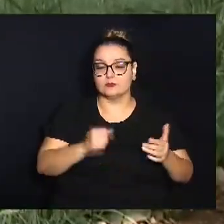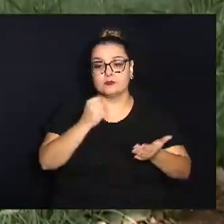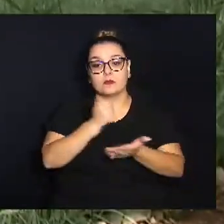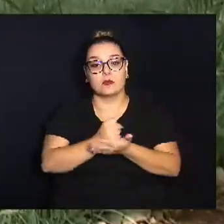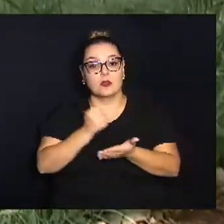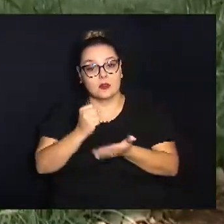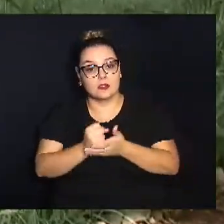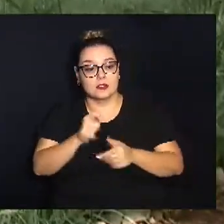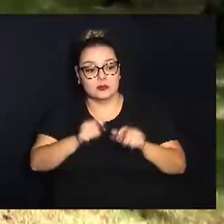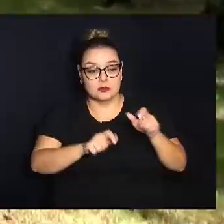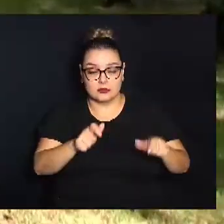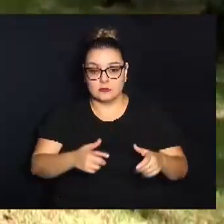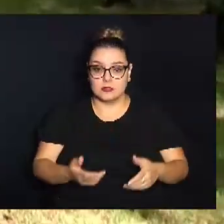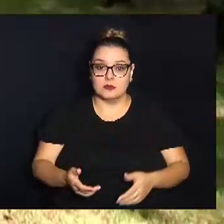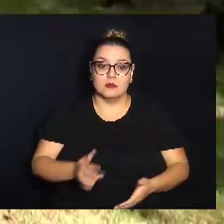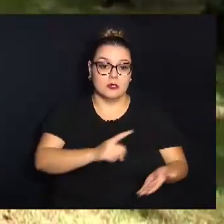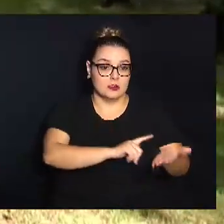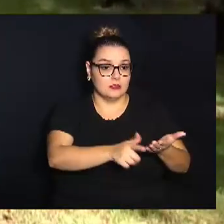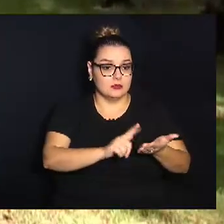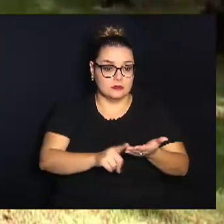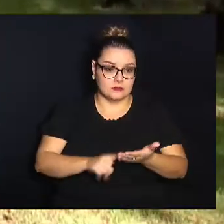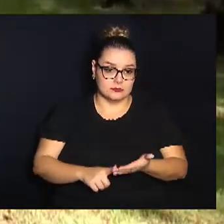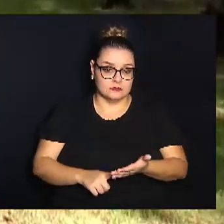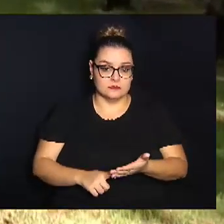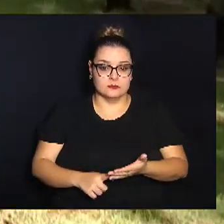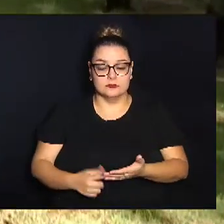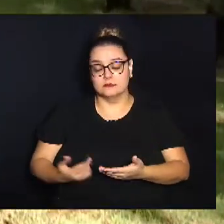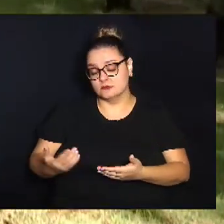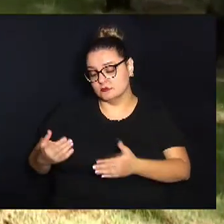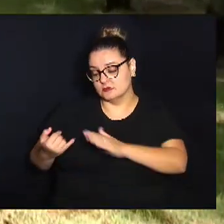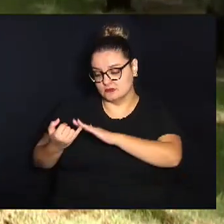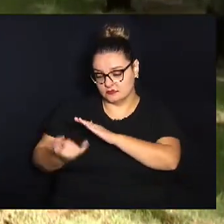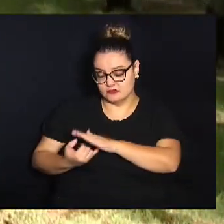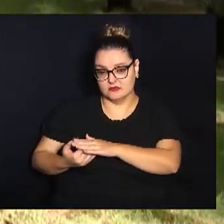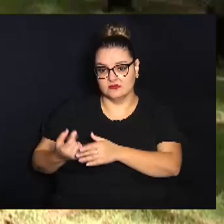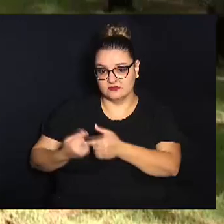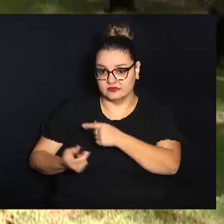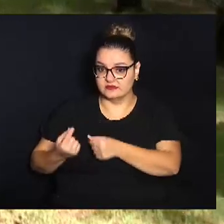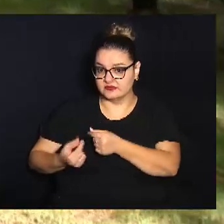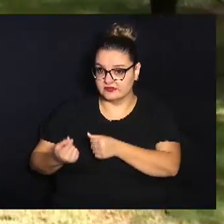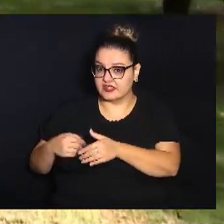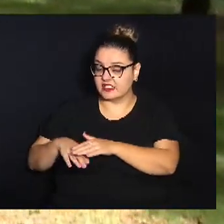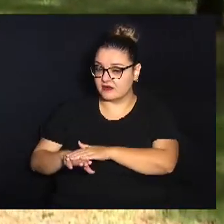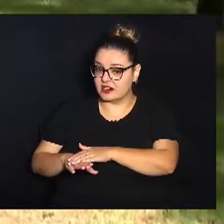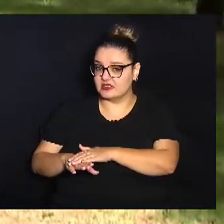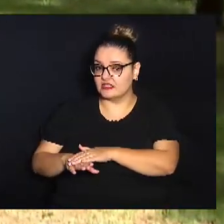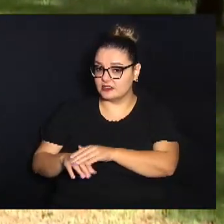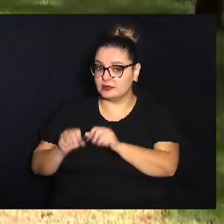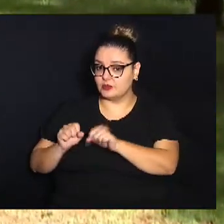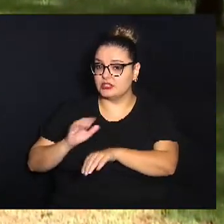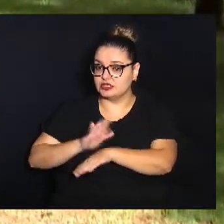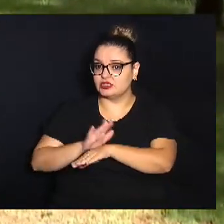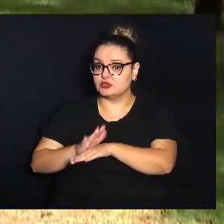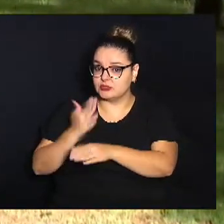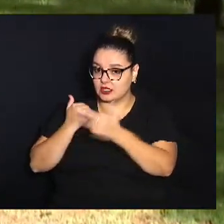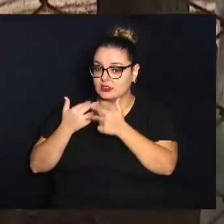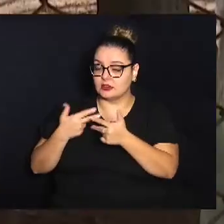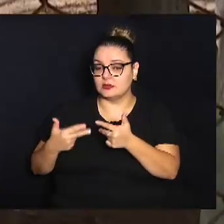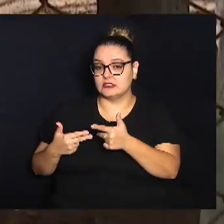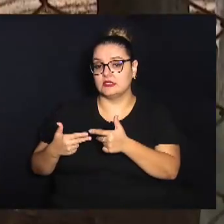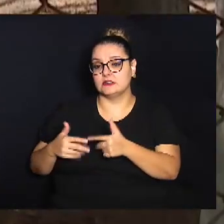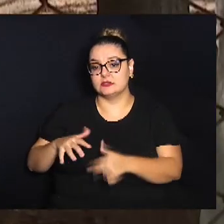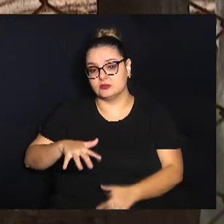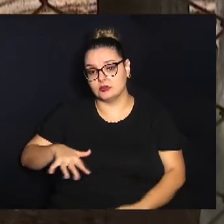mão de obra disso, às vezes tira do caixa da entidade um valor que pode ajudar na alimentação, que